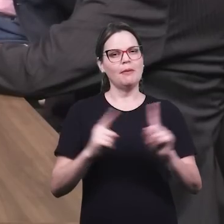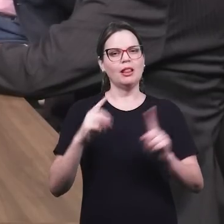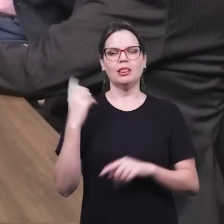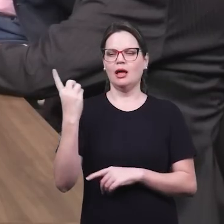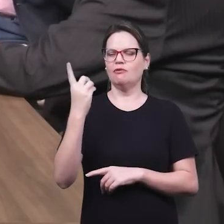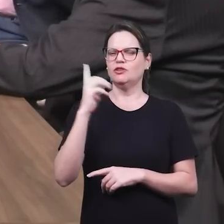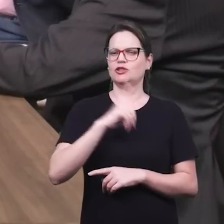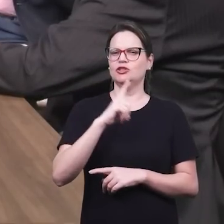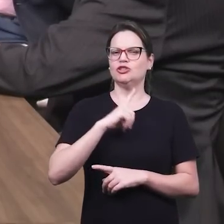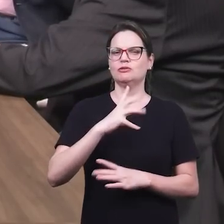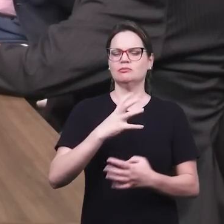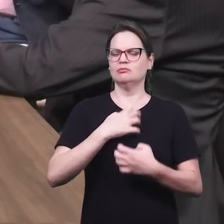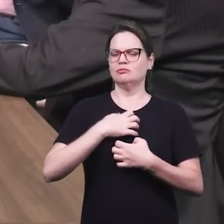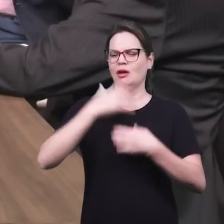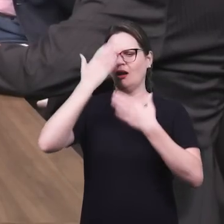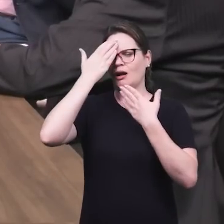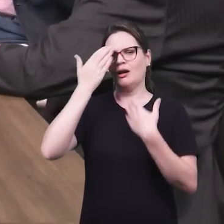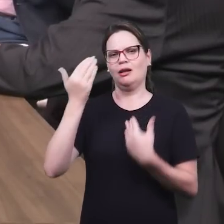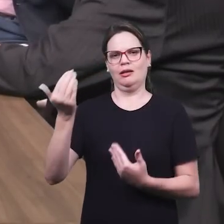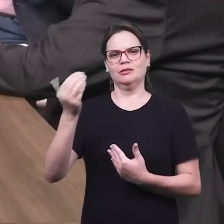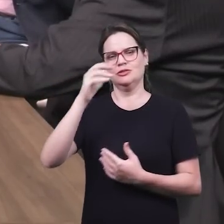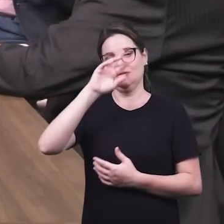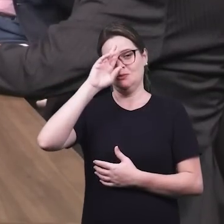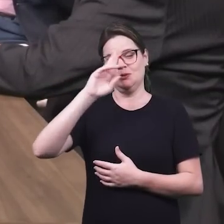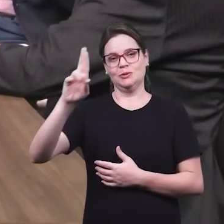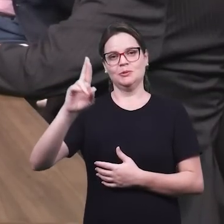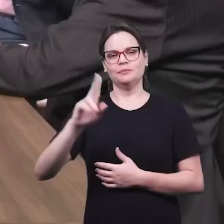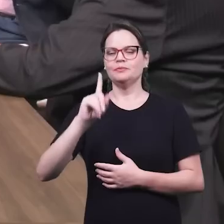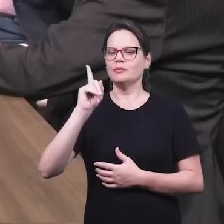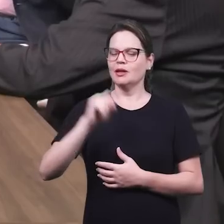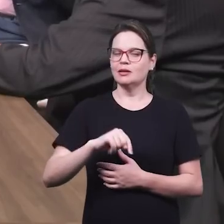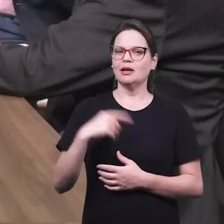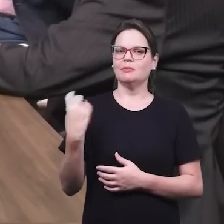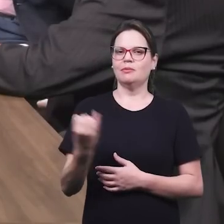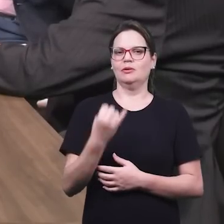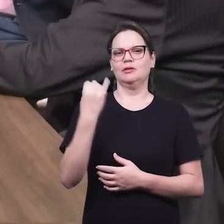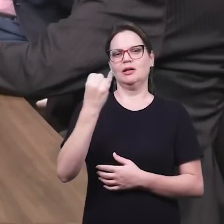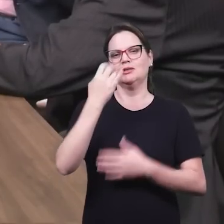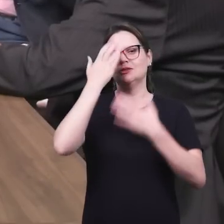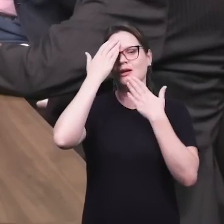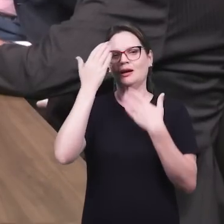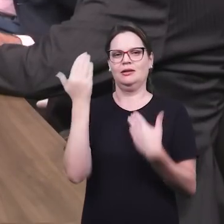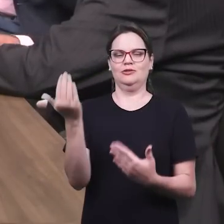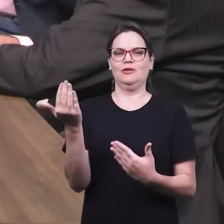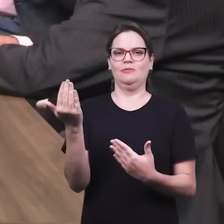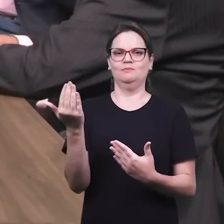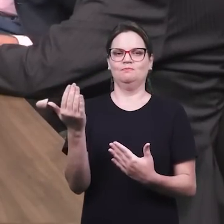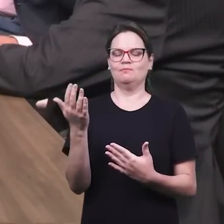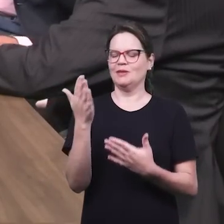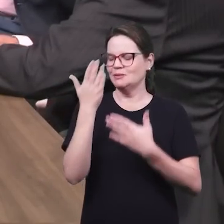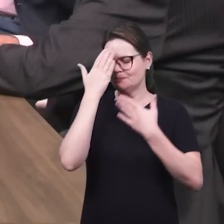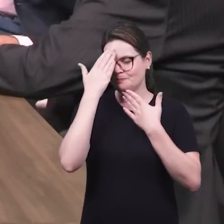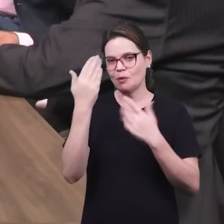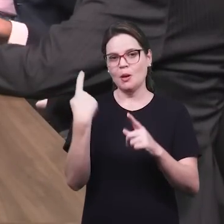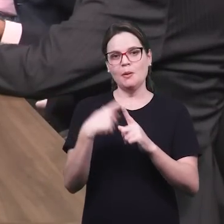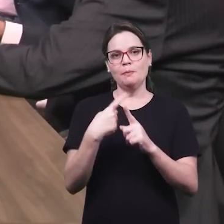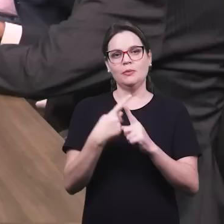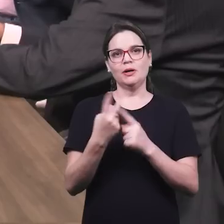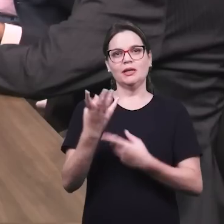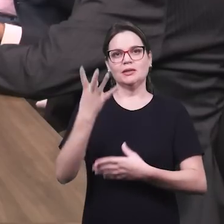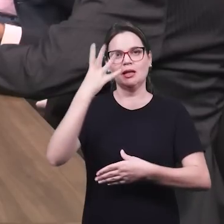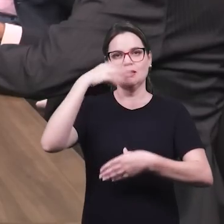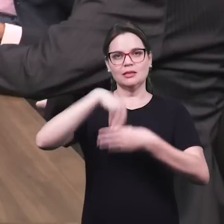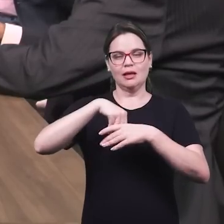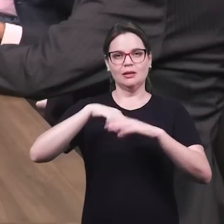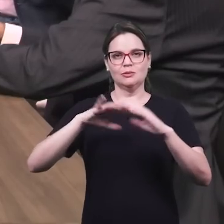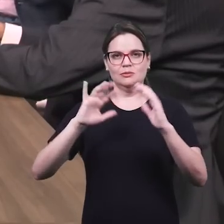gratidão. E esse exercício ele é importante porque a gratidão ela parte do coração do servo.